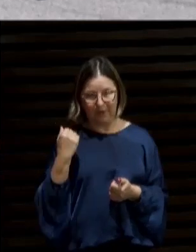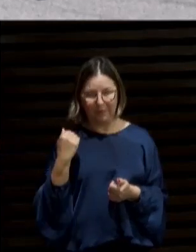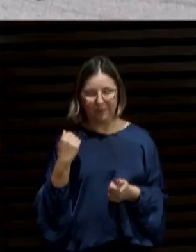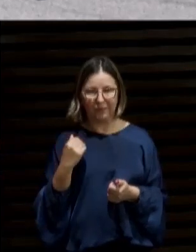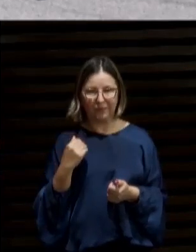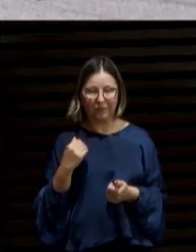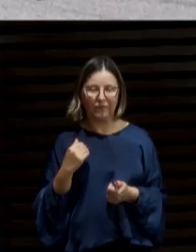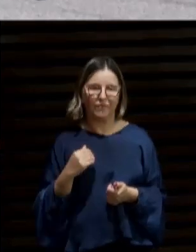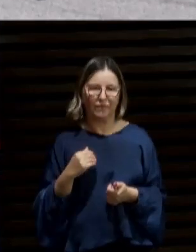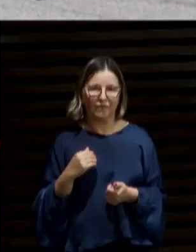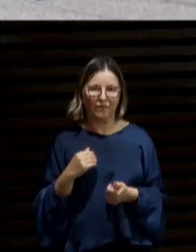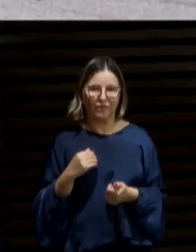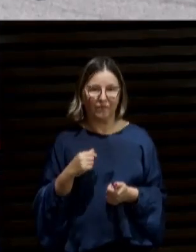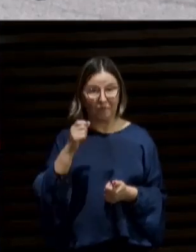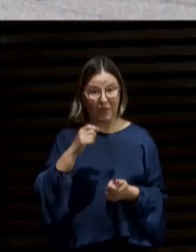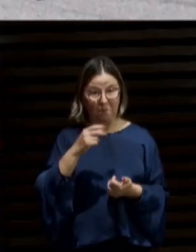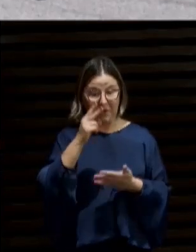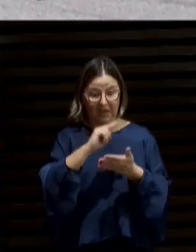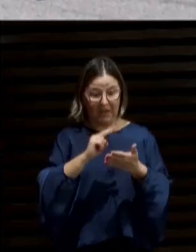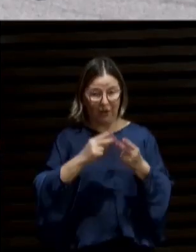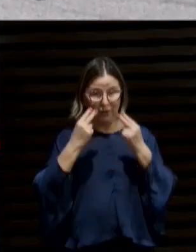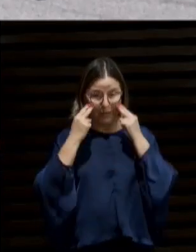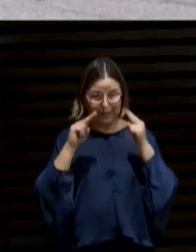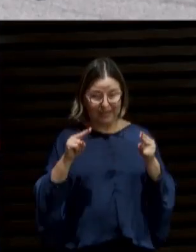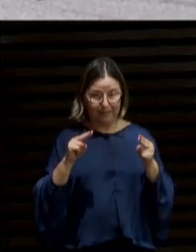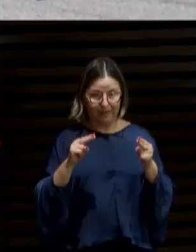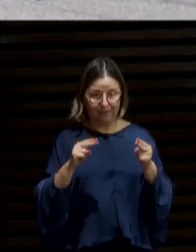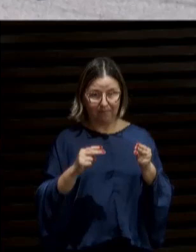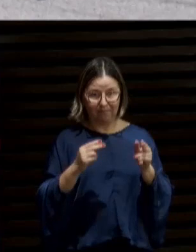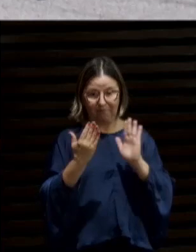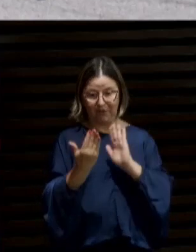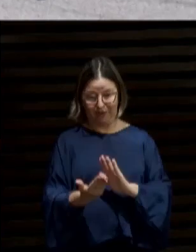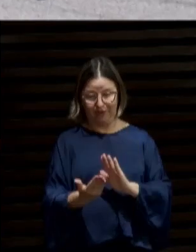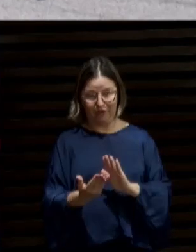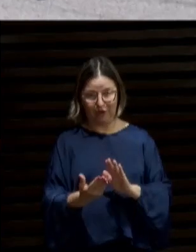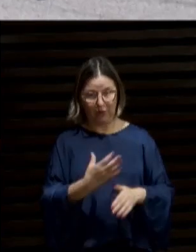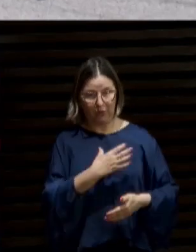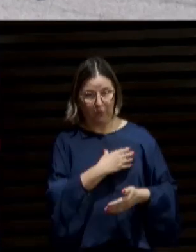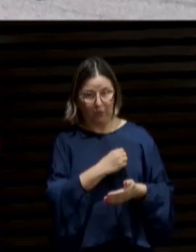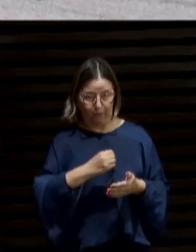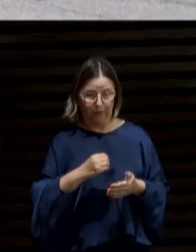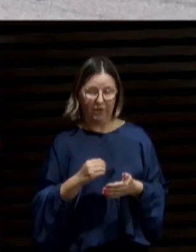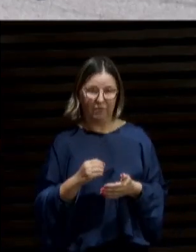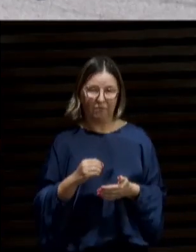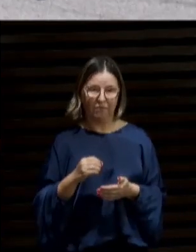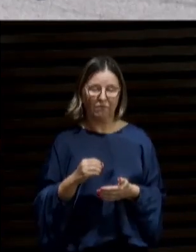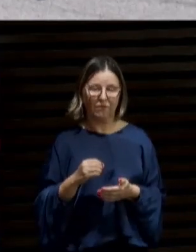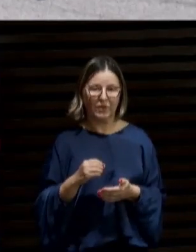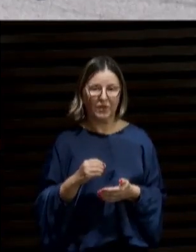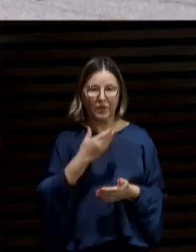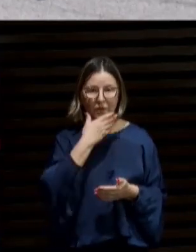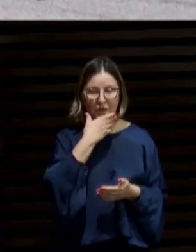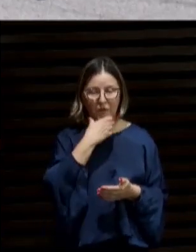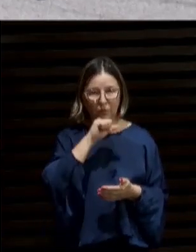testamento na frente do filho e de mais algumas pessoas, e o pai deixou tudo,